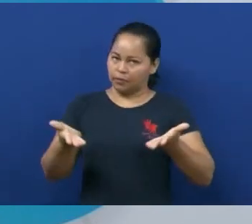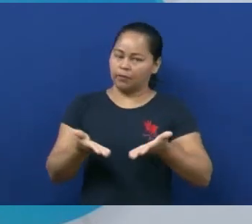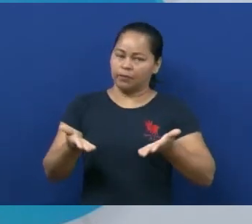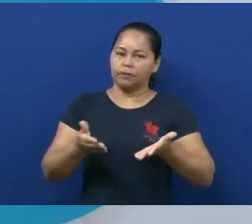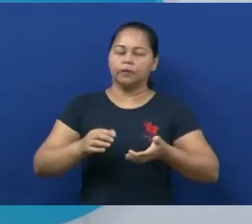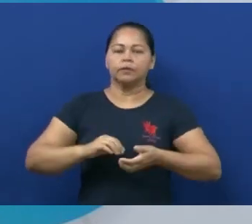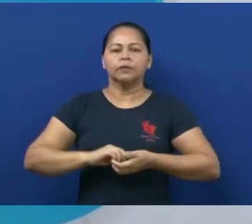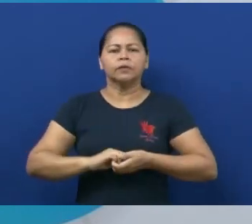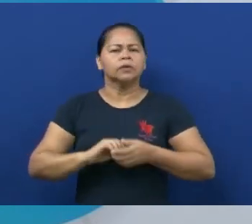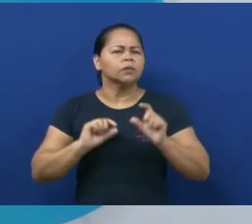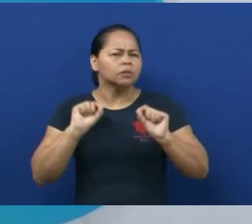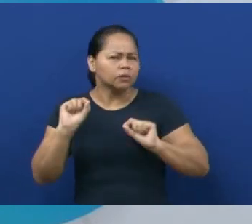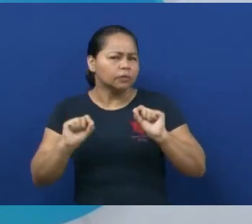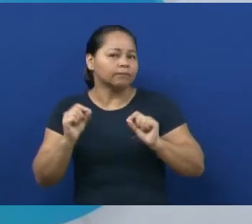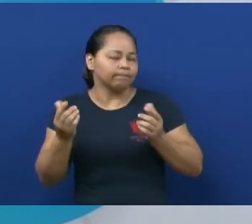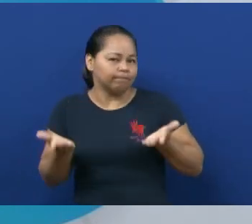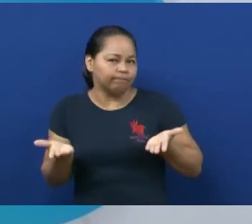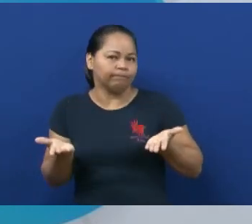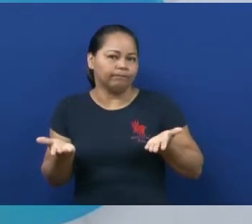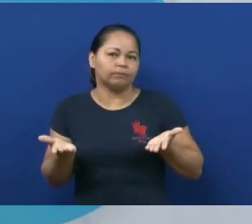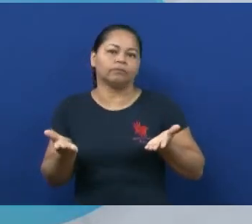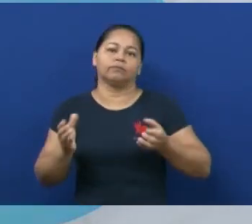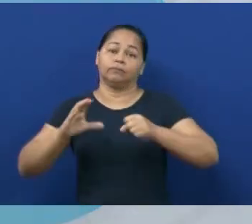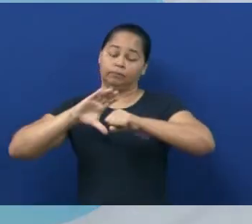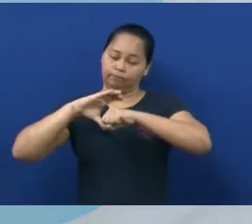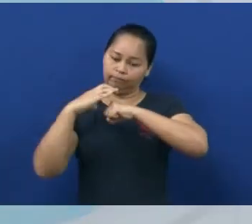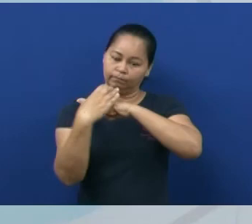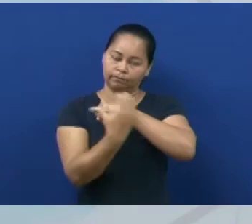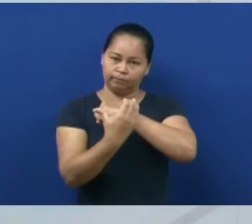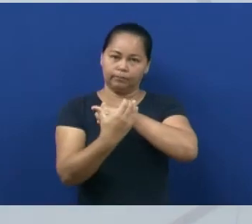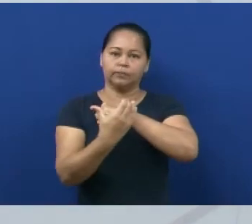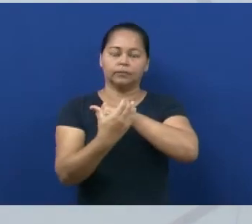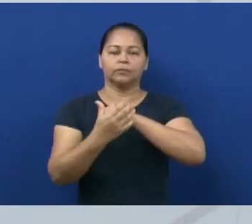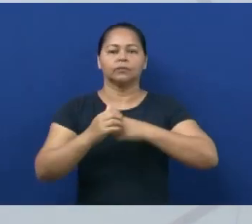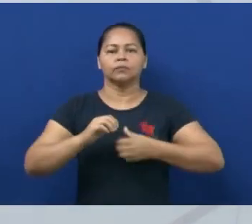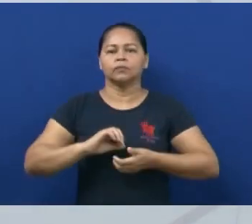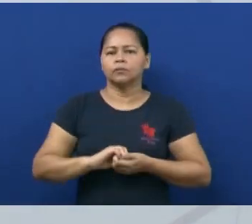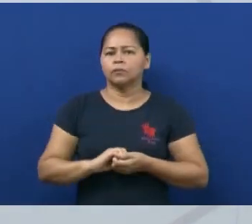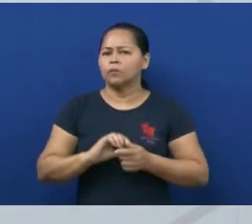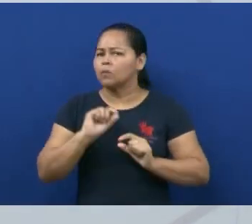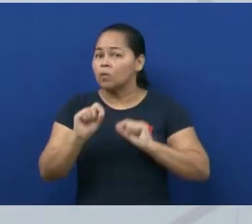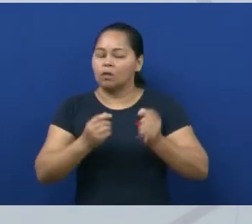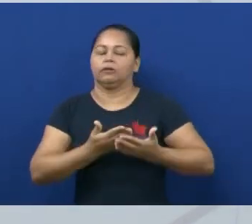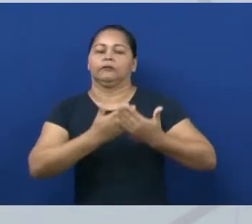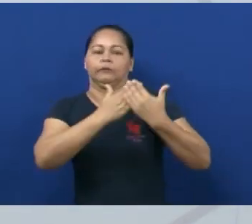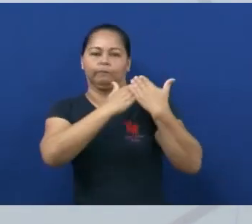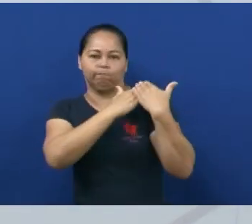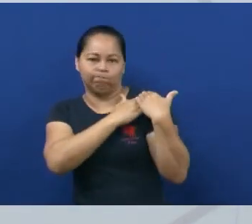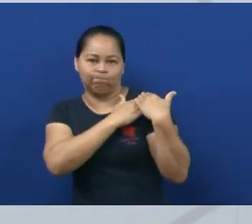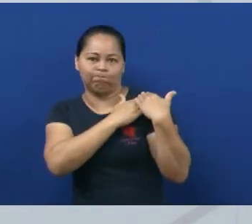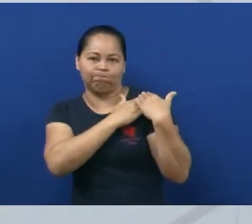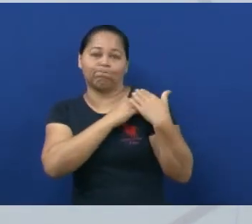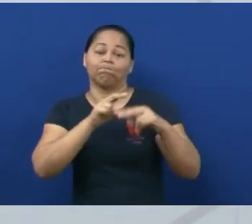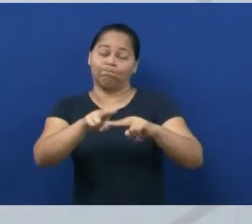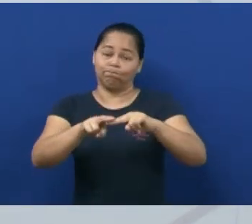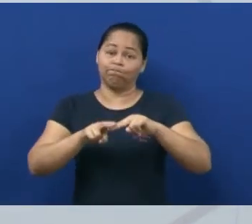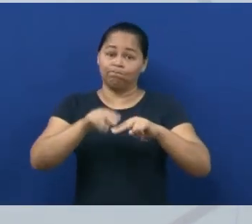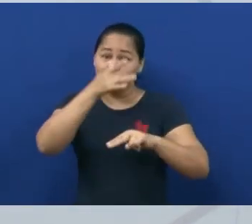dias. Trata-se então da Covid-19, a grande responsável pelo nosso